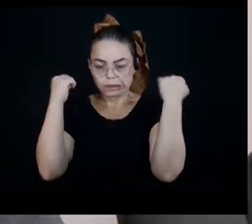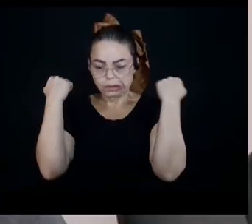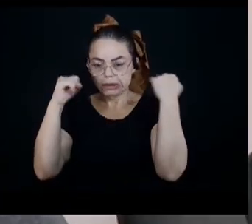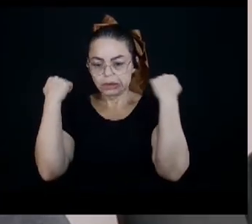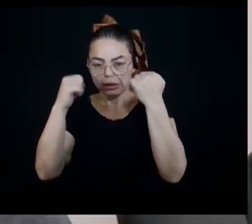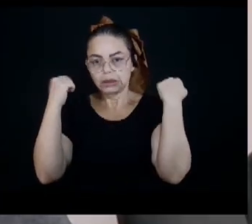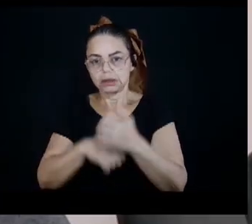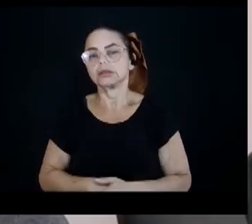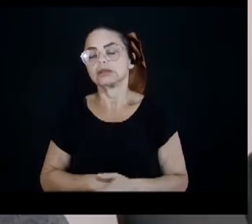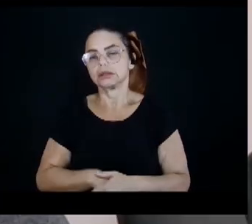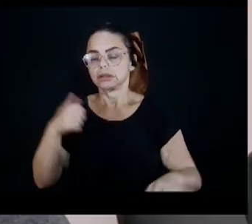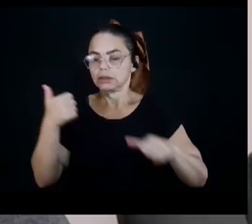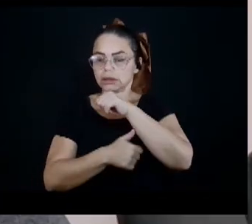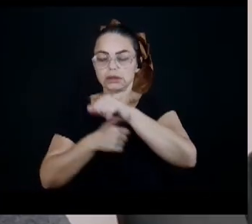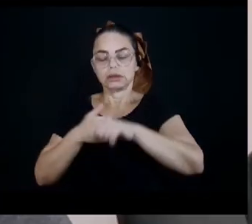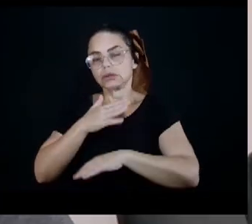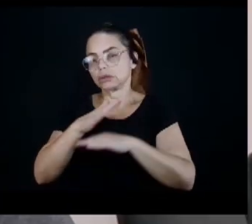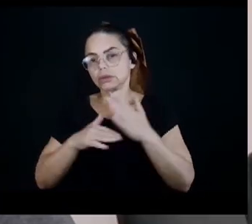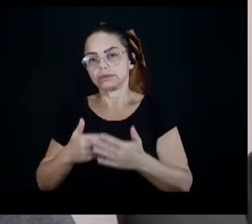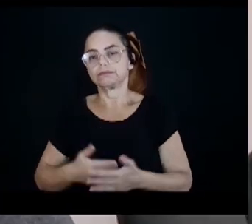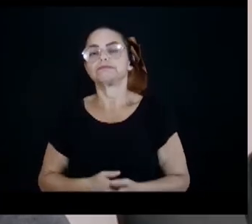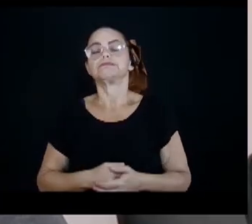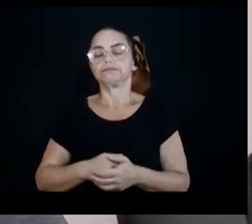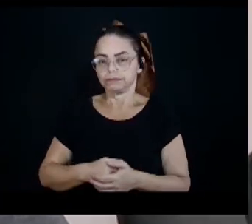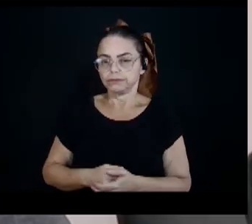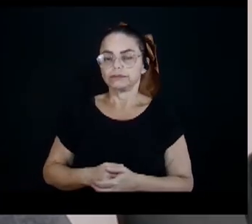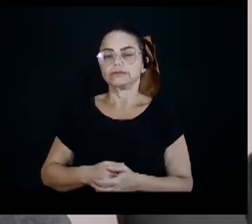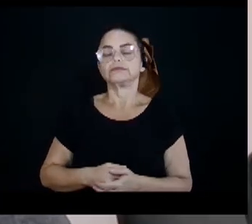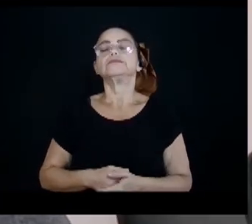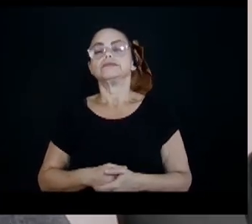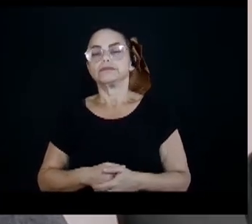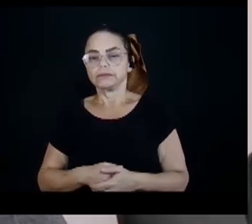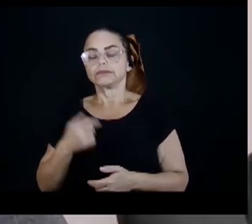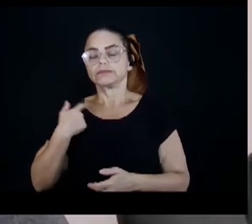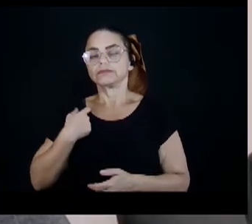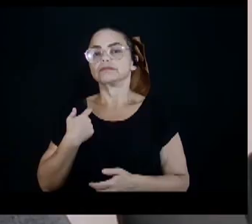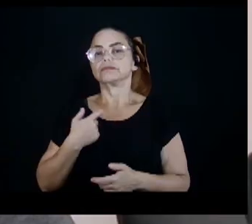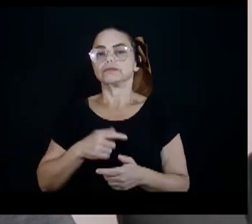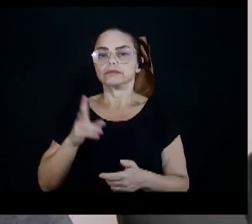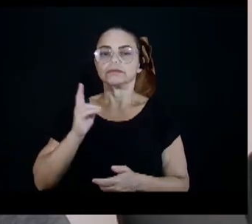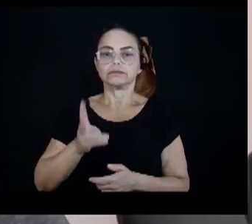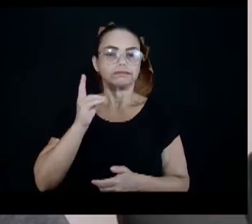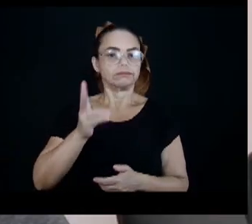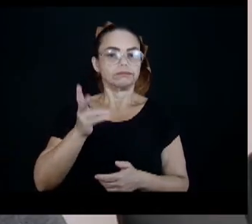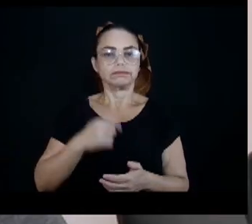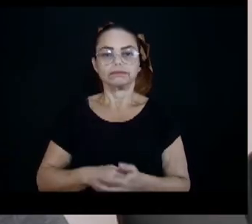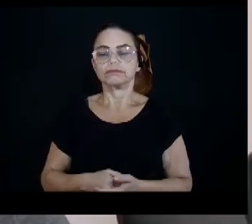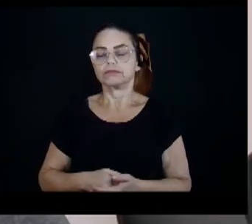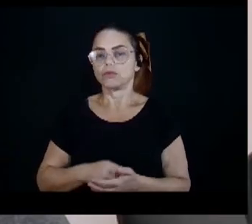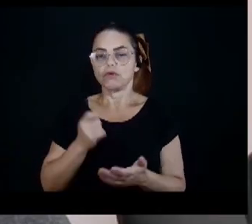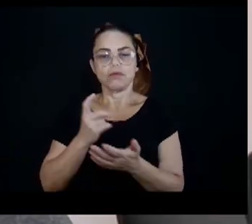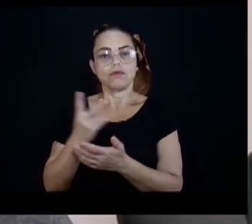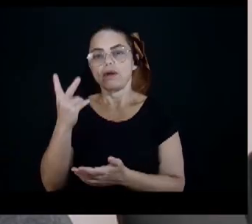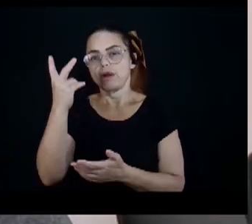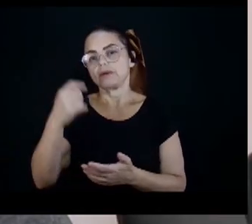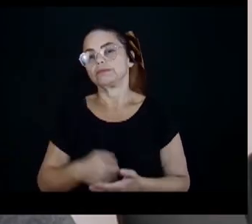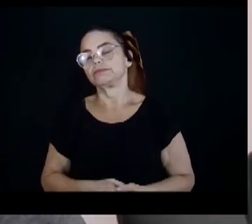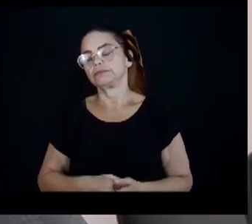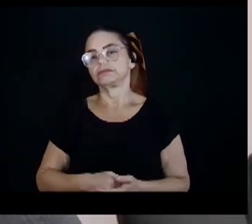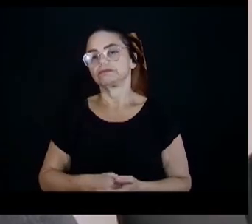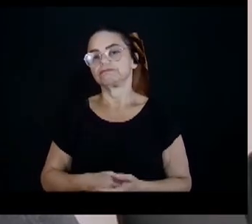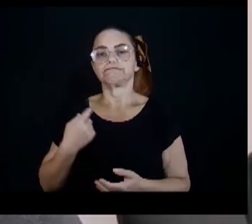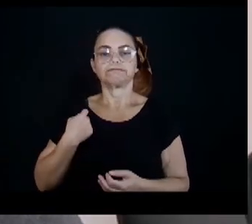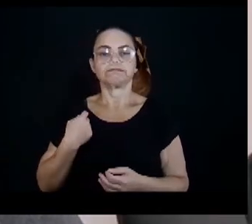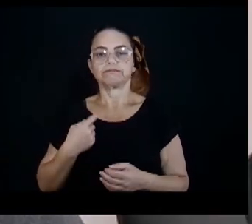tudo, né? Principalmente aí nas confecções. A produção, o preço, o custo de devolução, envolve um monte de